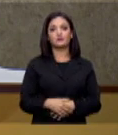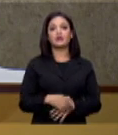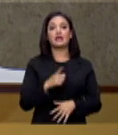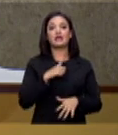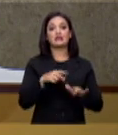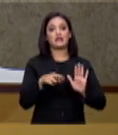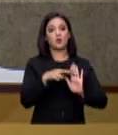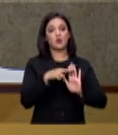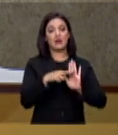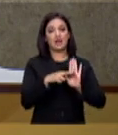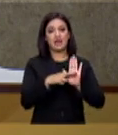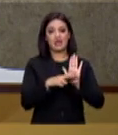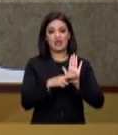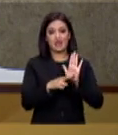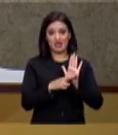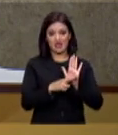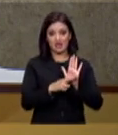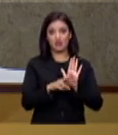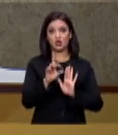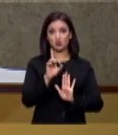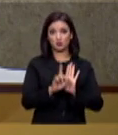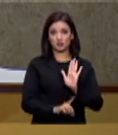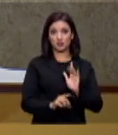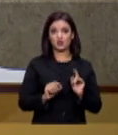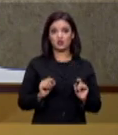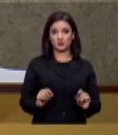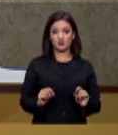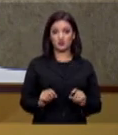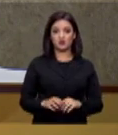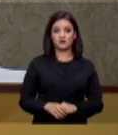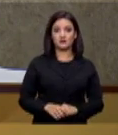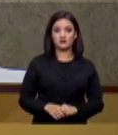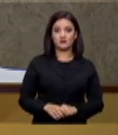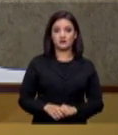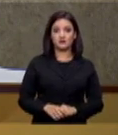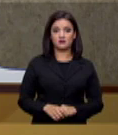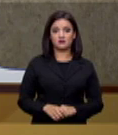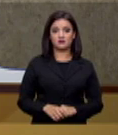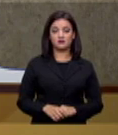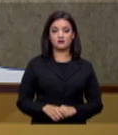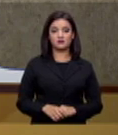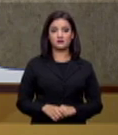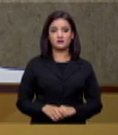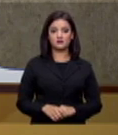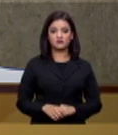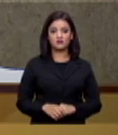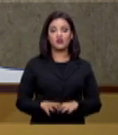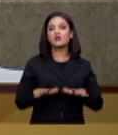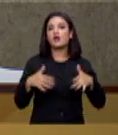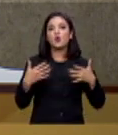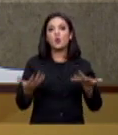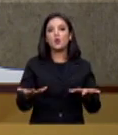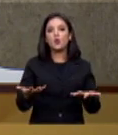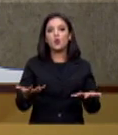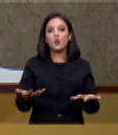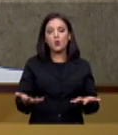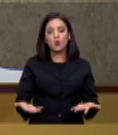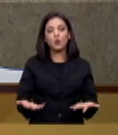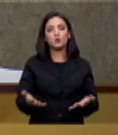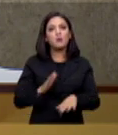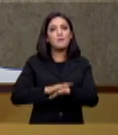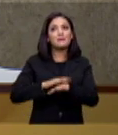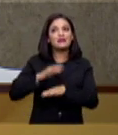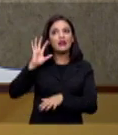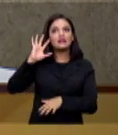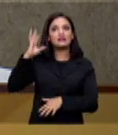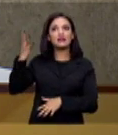de supradireito que se aplica ao magistrado no momento em que ele vai decidir. Qual seja, se